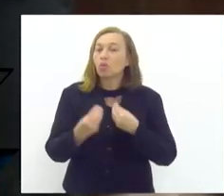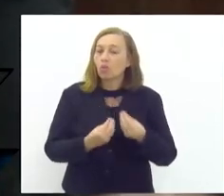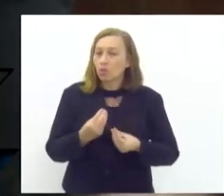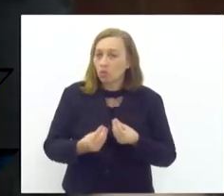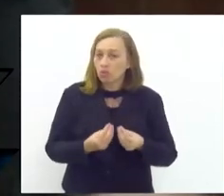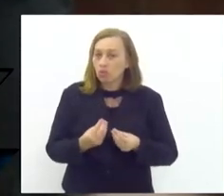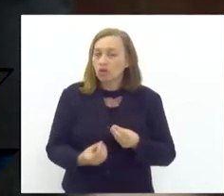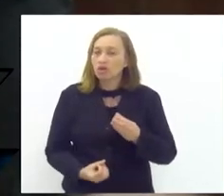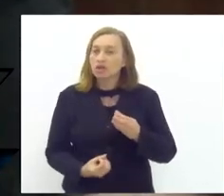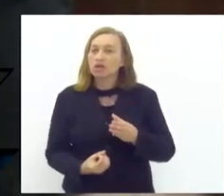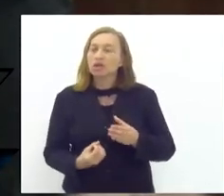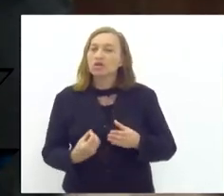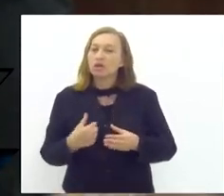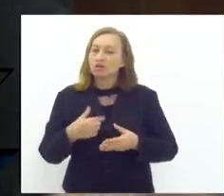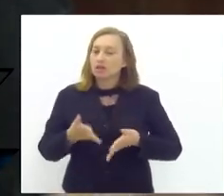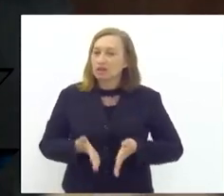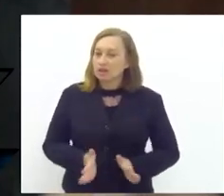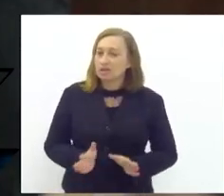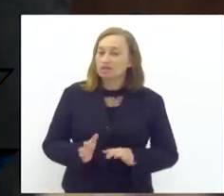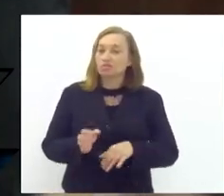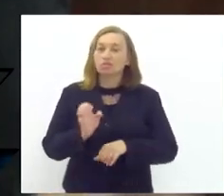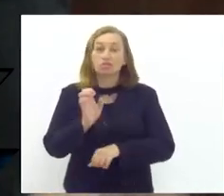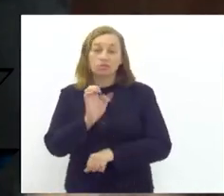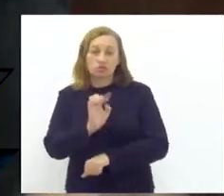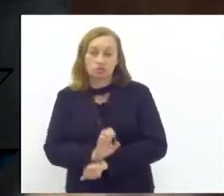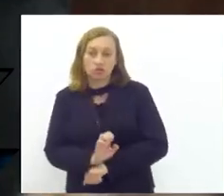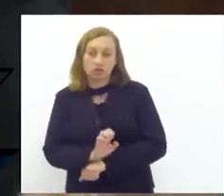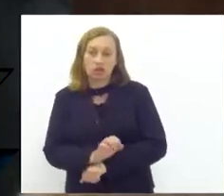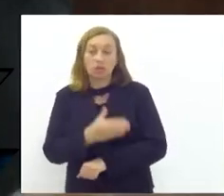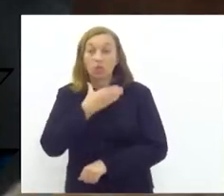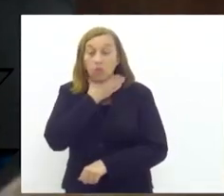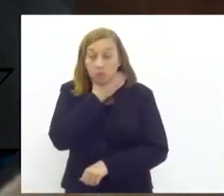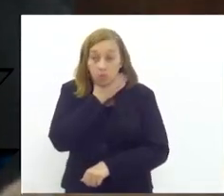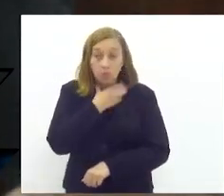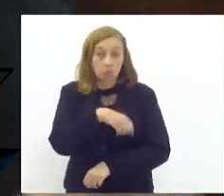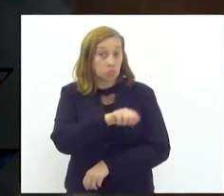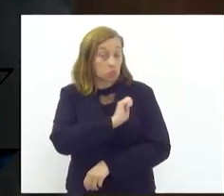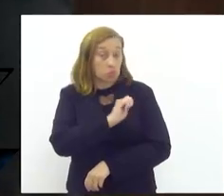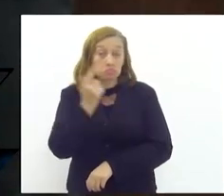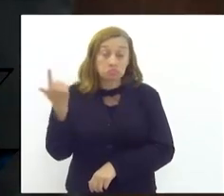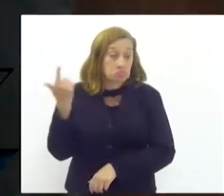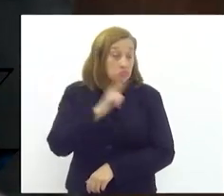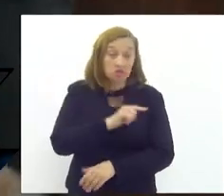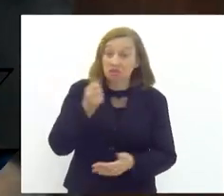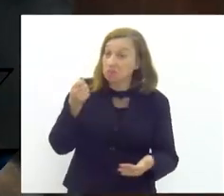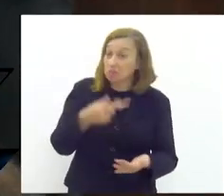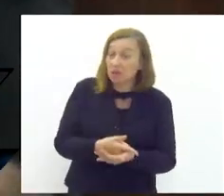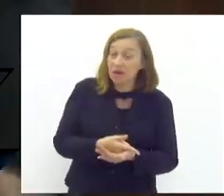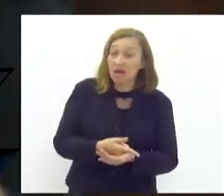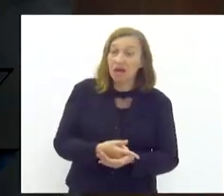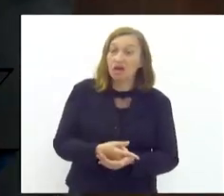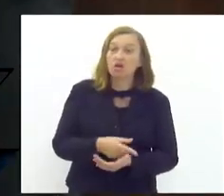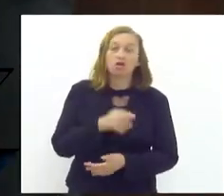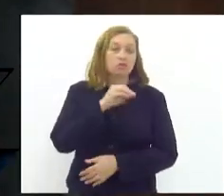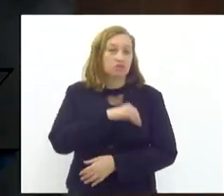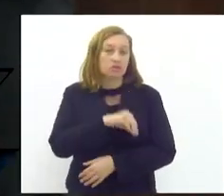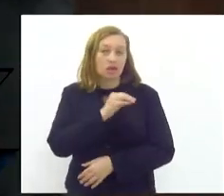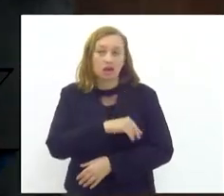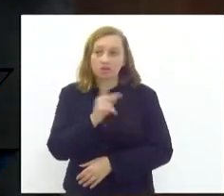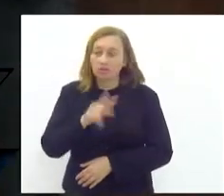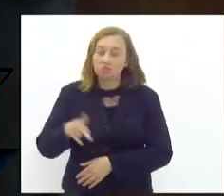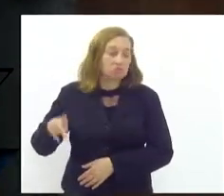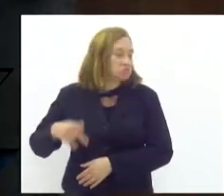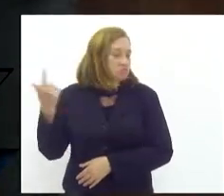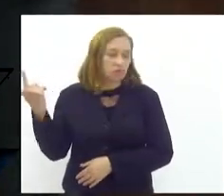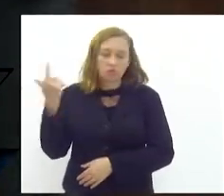num estado que está em regime de recuperação fiscal no estado que não consegue pagar o piso dos professores não consegue